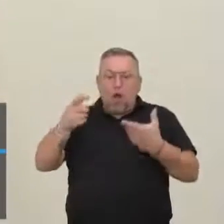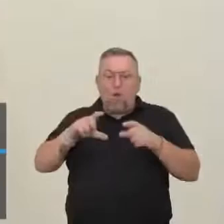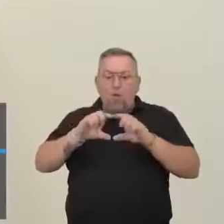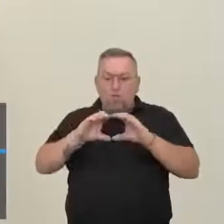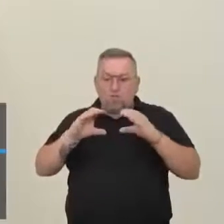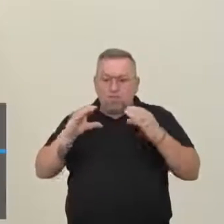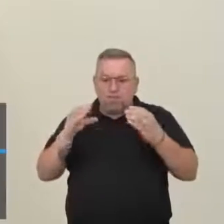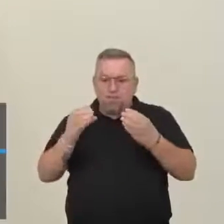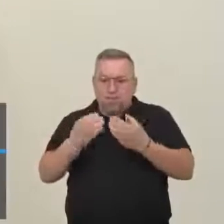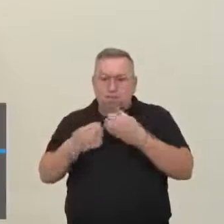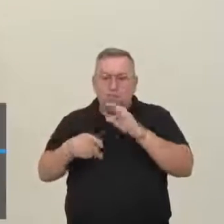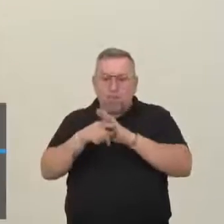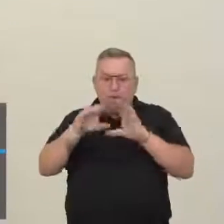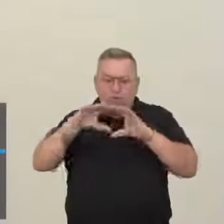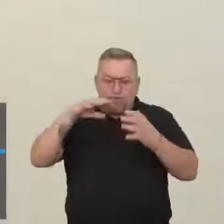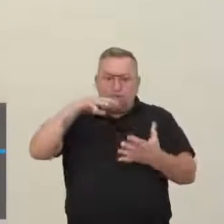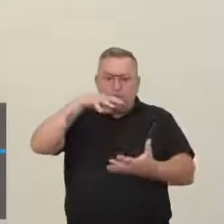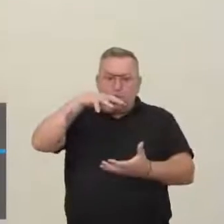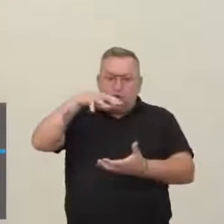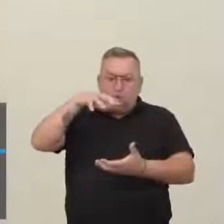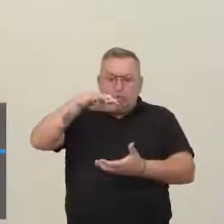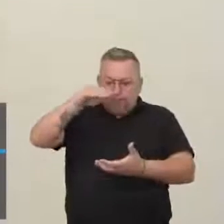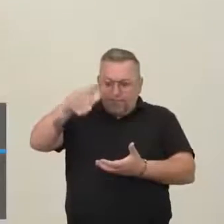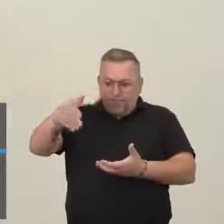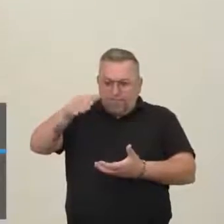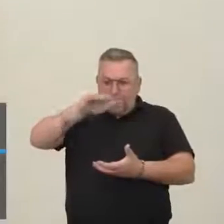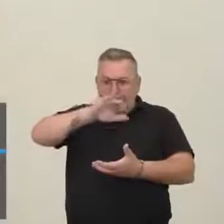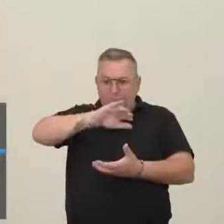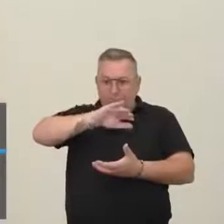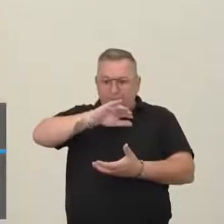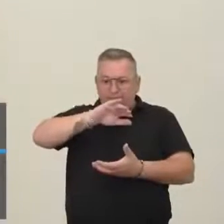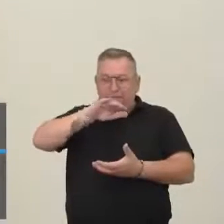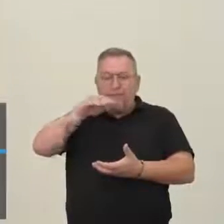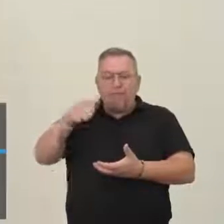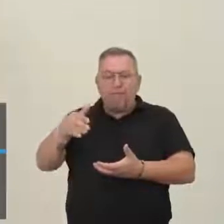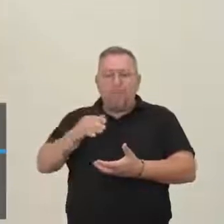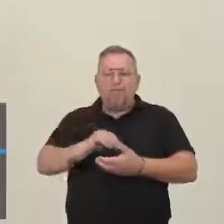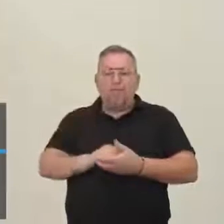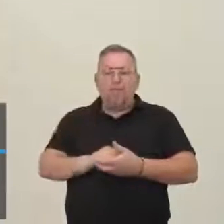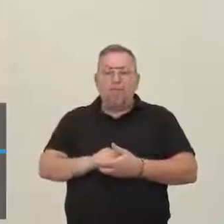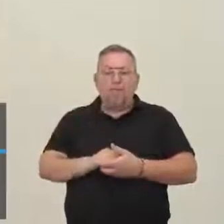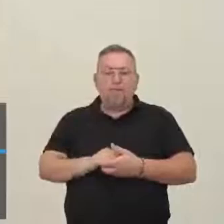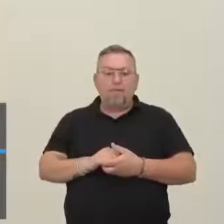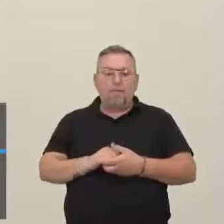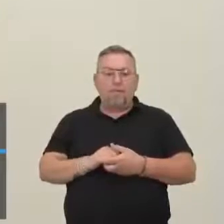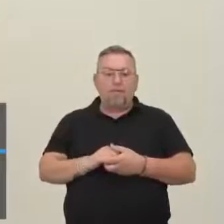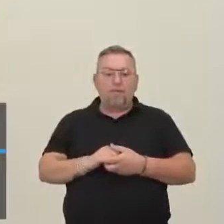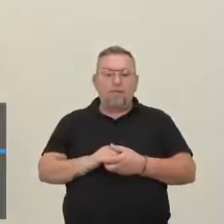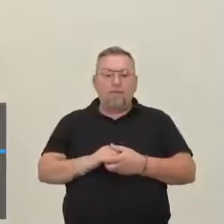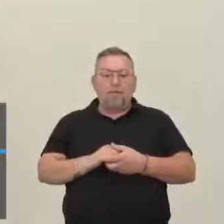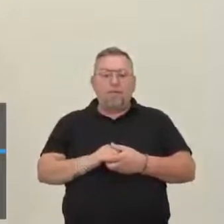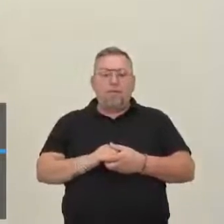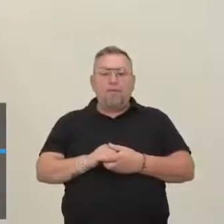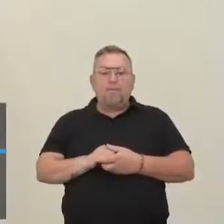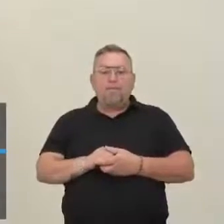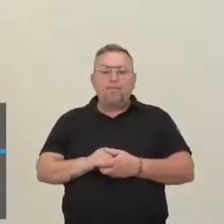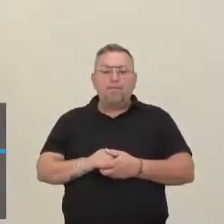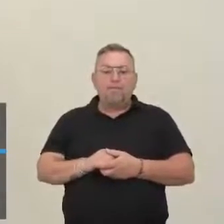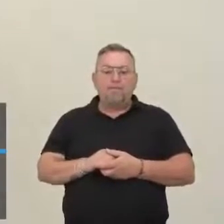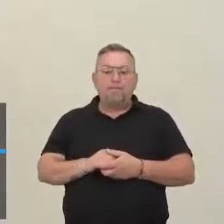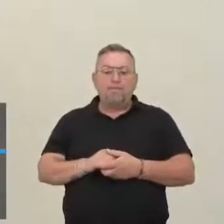a superfície terrestre? Vamos lá, na próxima tela. Então a litosfera, não, põe como definir a litosfera, por